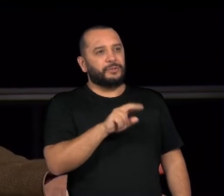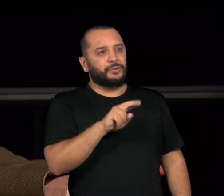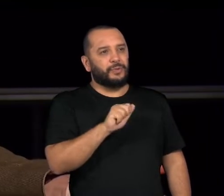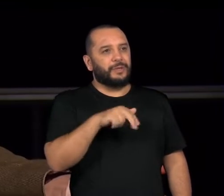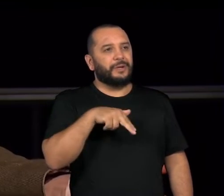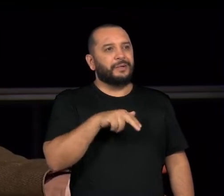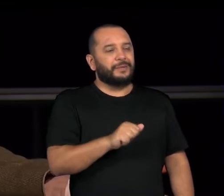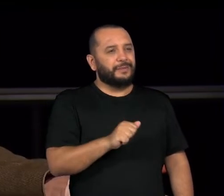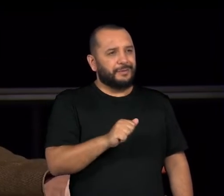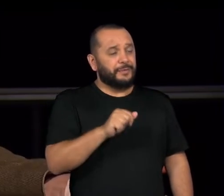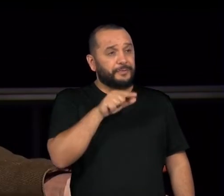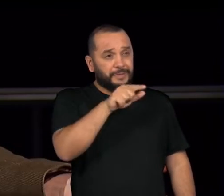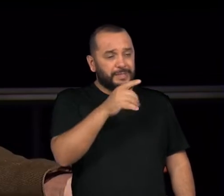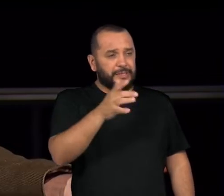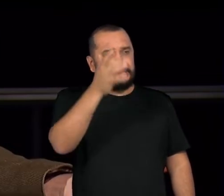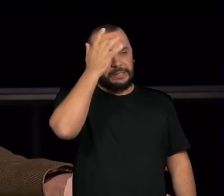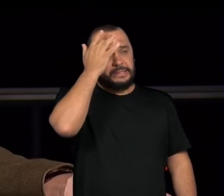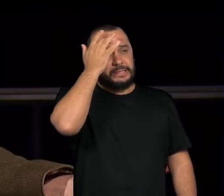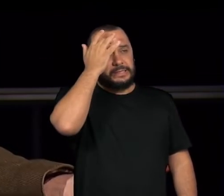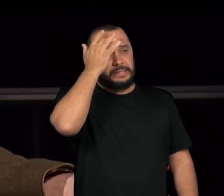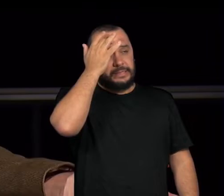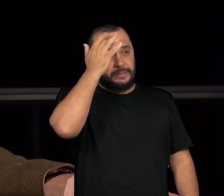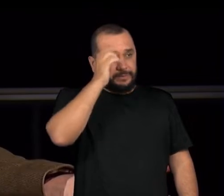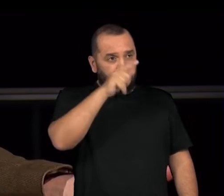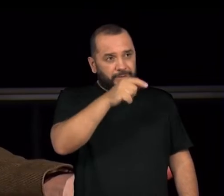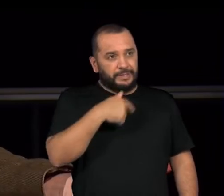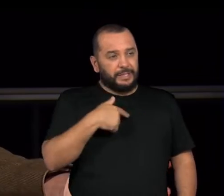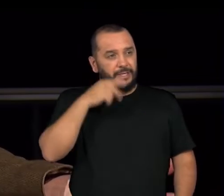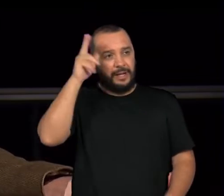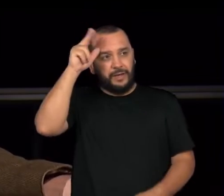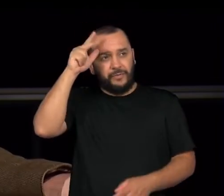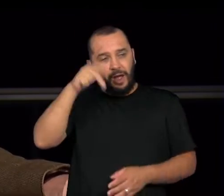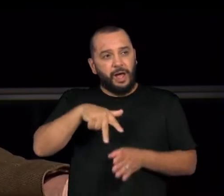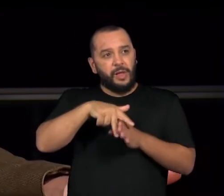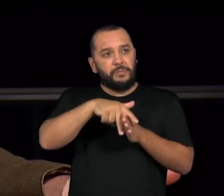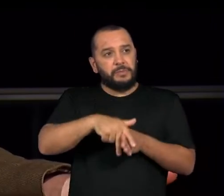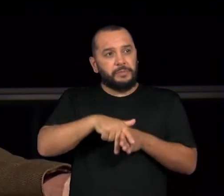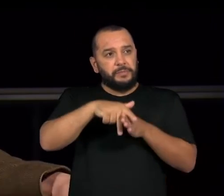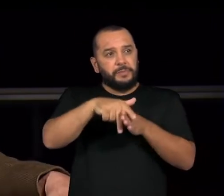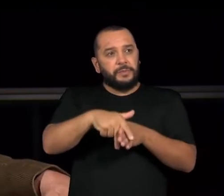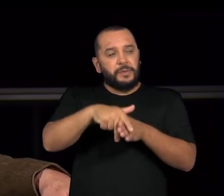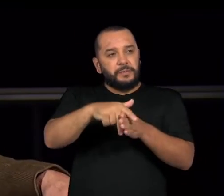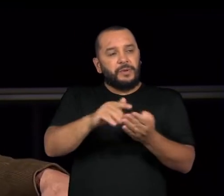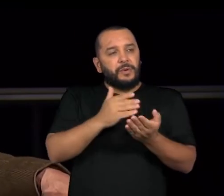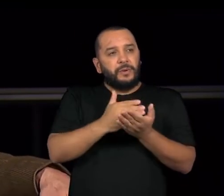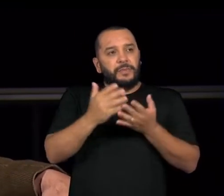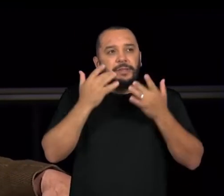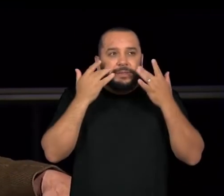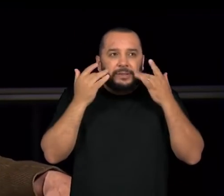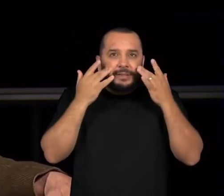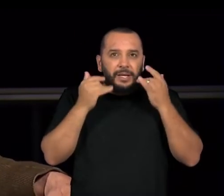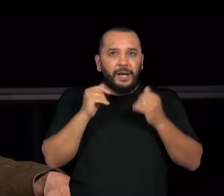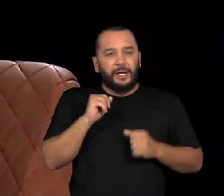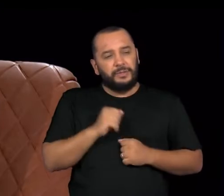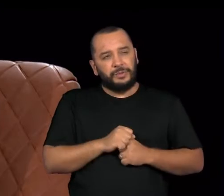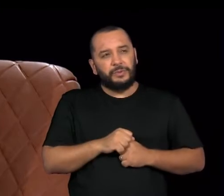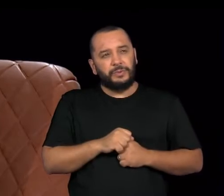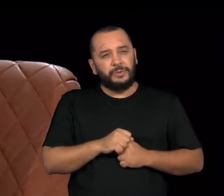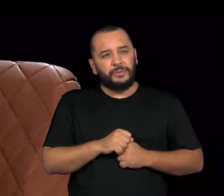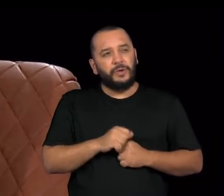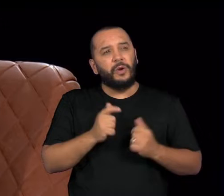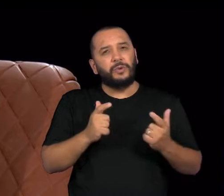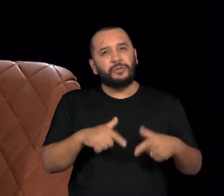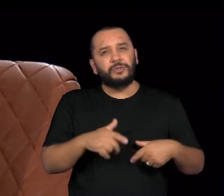isso é inesquecível. Quem viu, viu. Você entrando a cavalo no começo do espetáculo, se não me engano, no Anhembi?